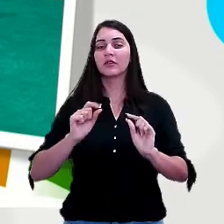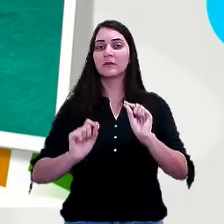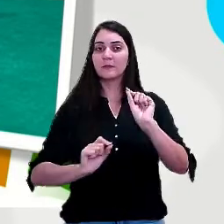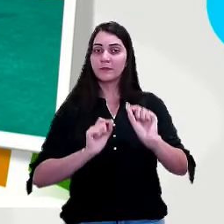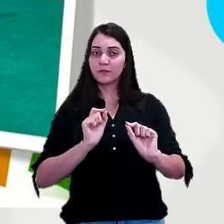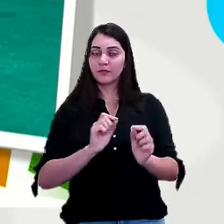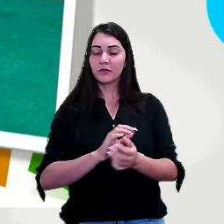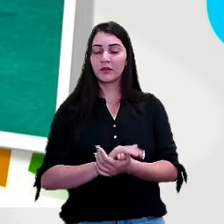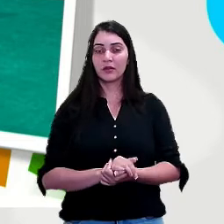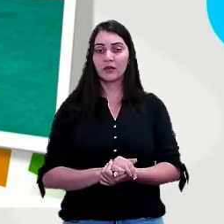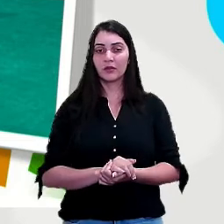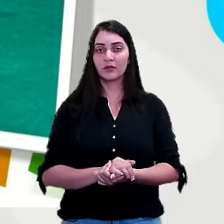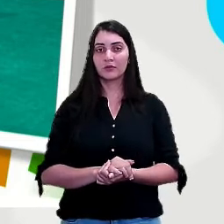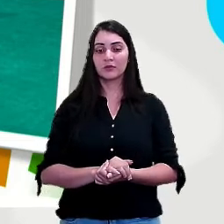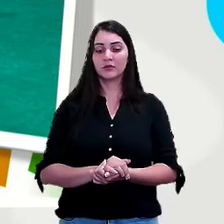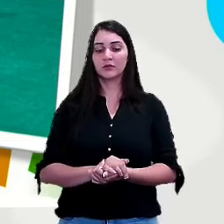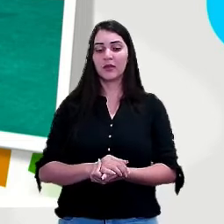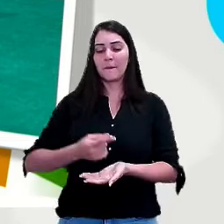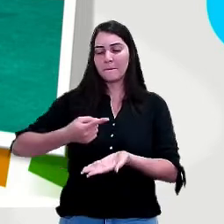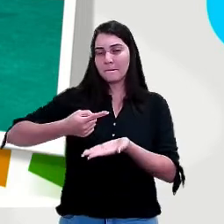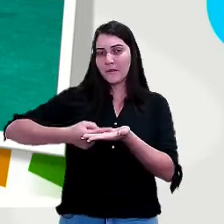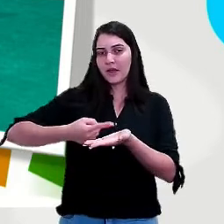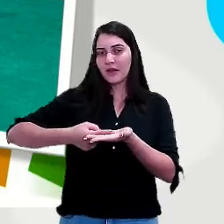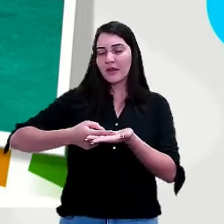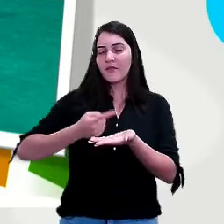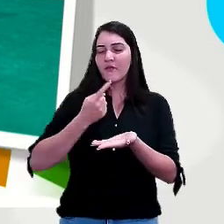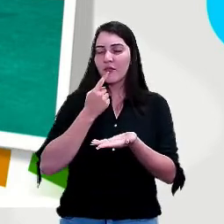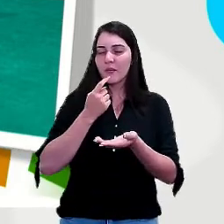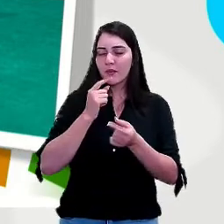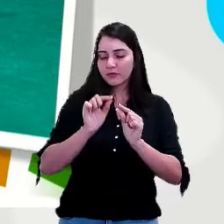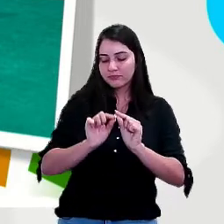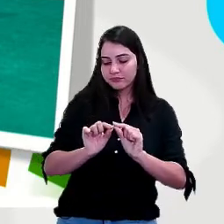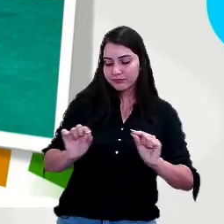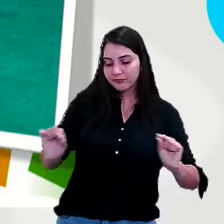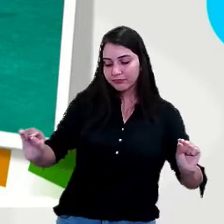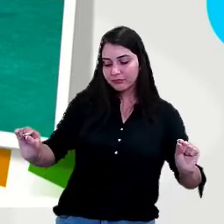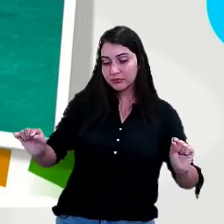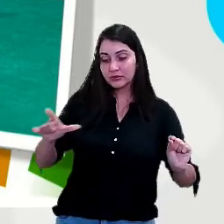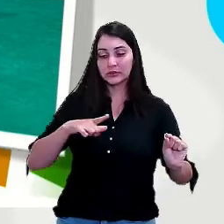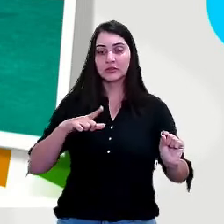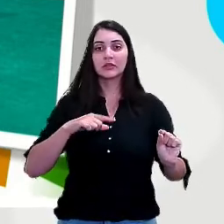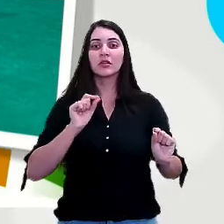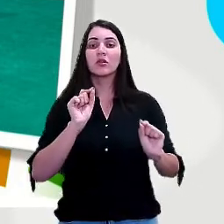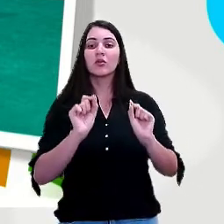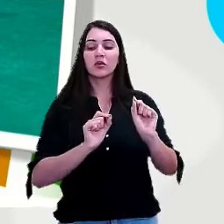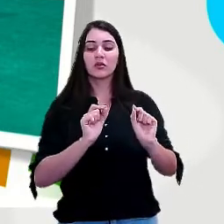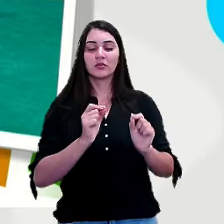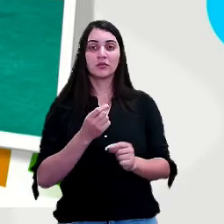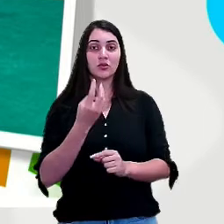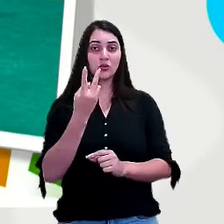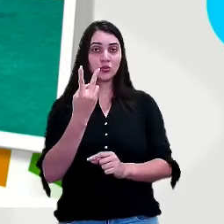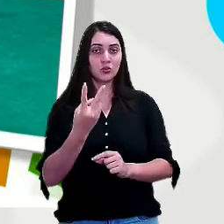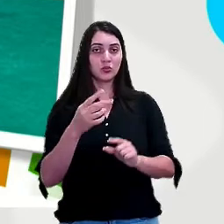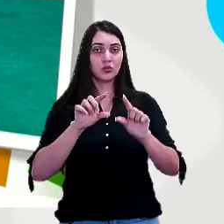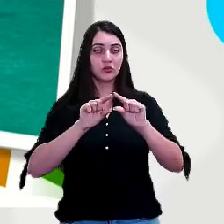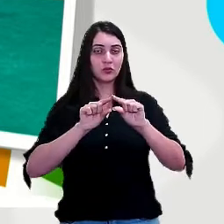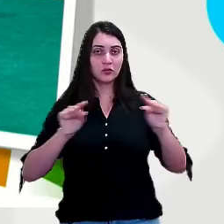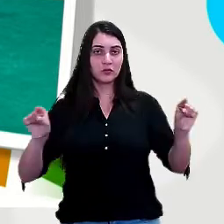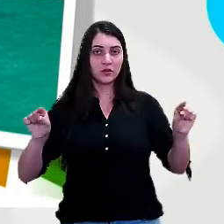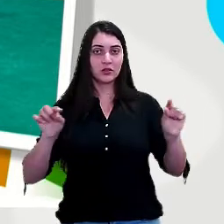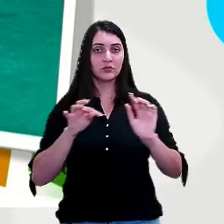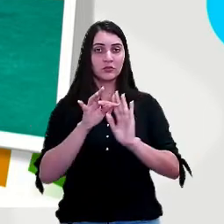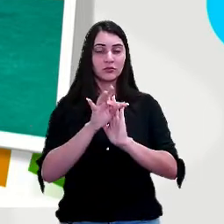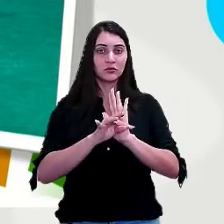vocês estão vendo aí essa marcação vermelha, linha vermelha? Temos aí 2 frases nesse